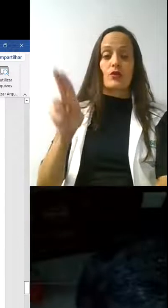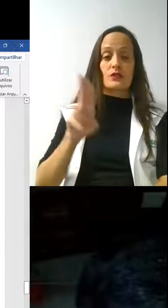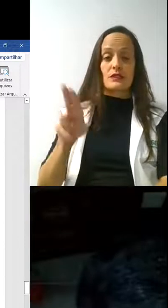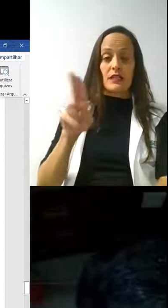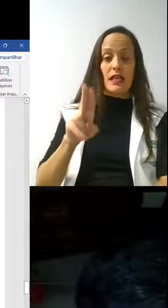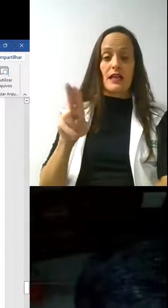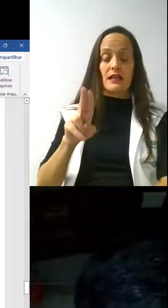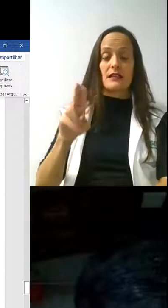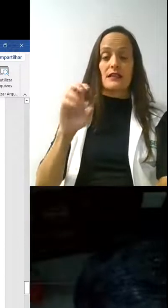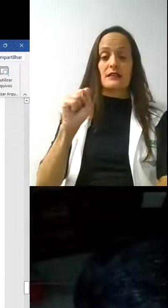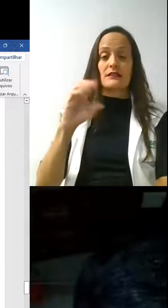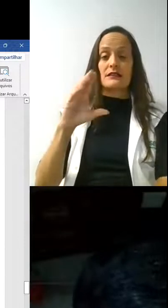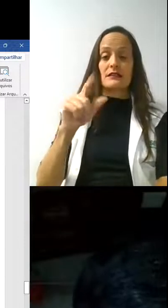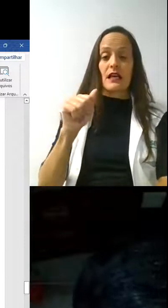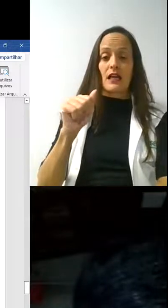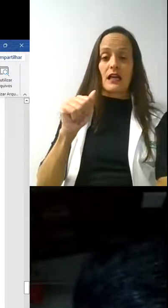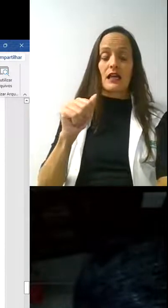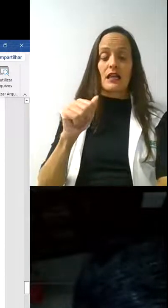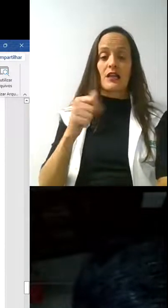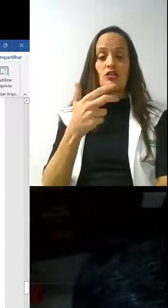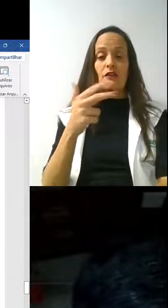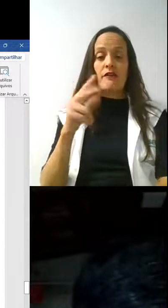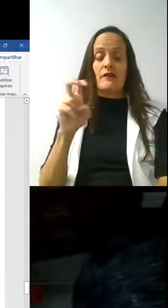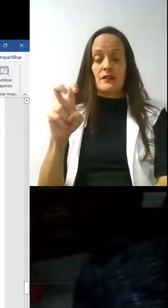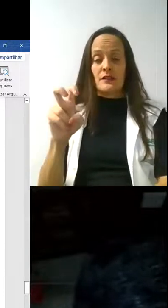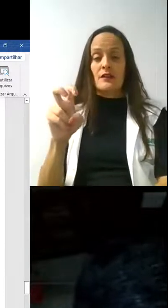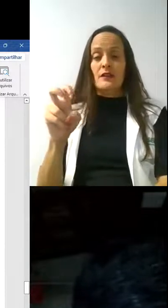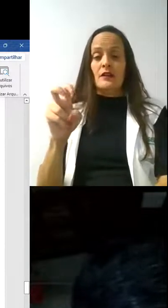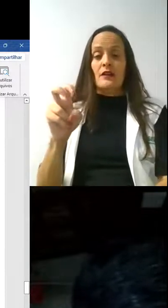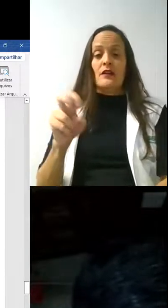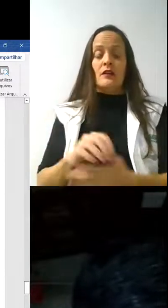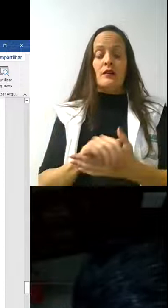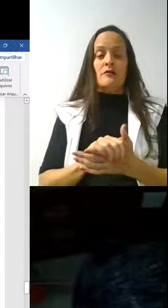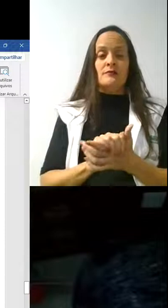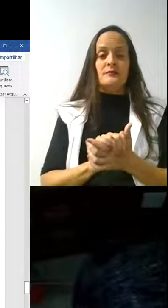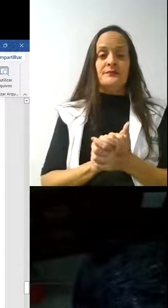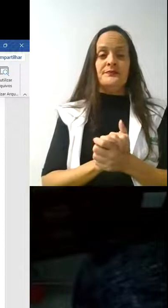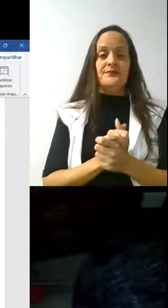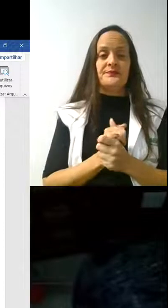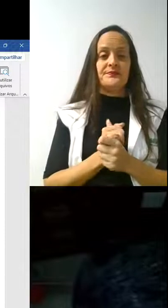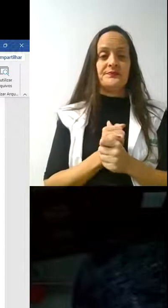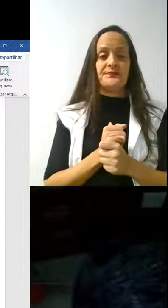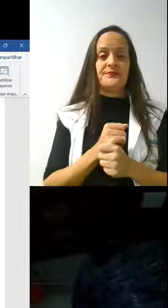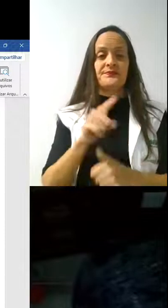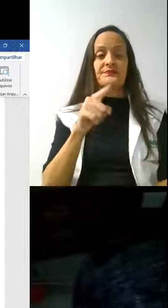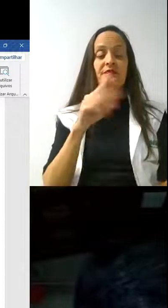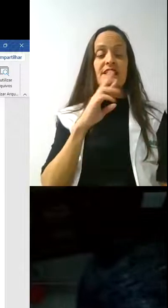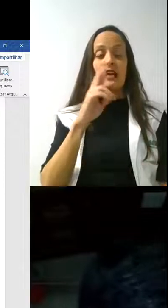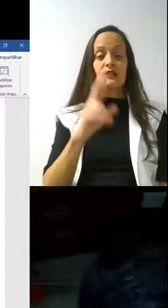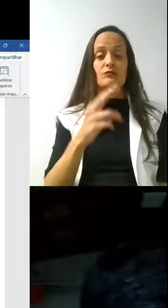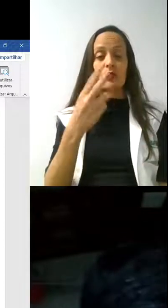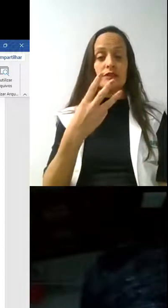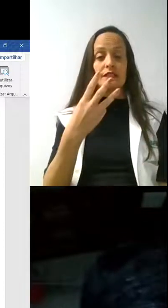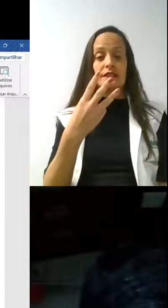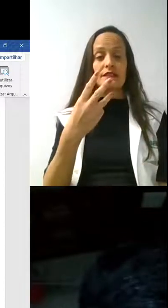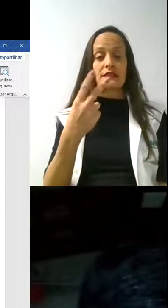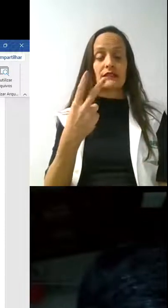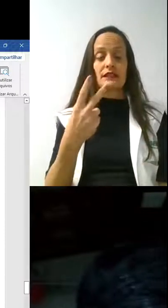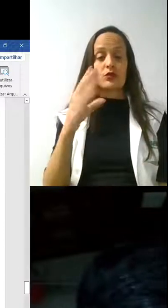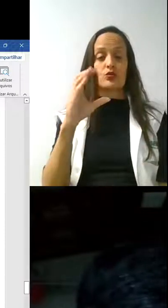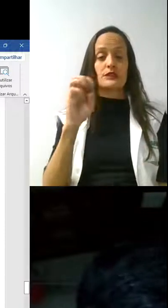para 125. A representação que eu vou deixar no papel é essa aqui, ó, 32